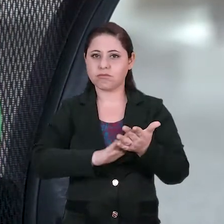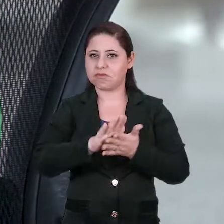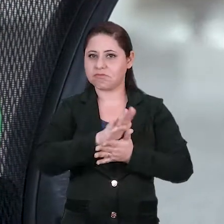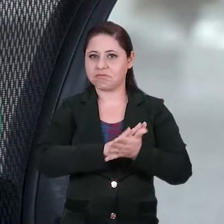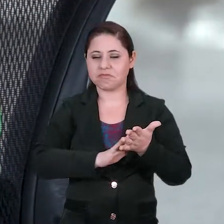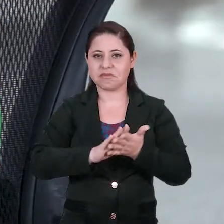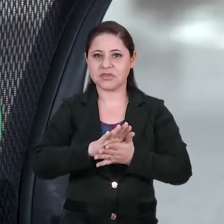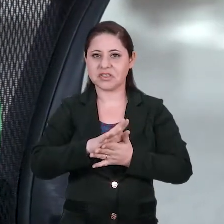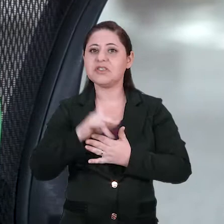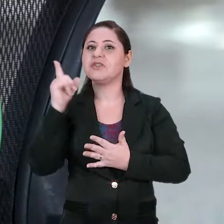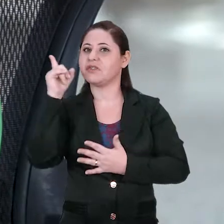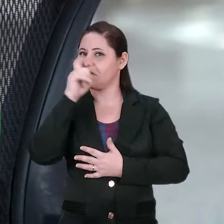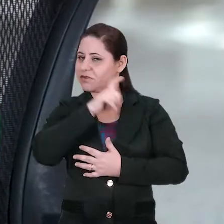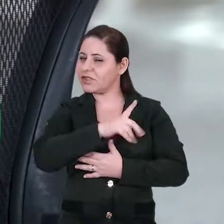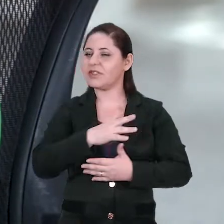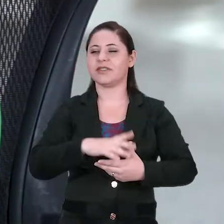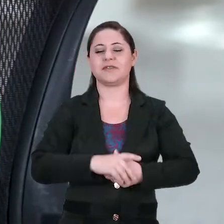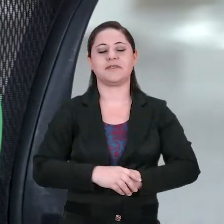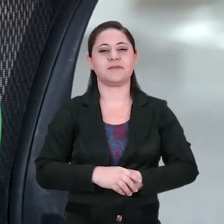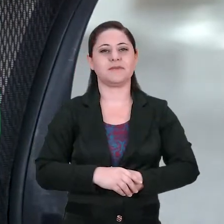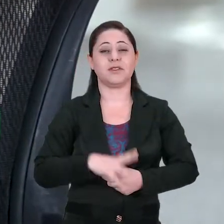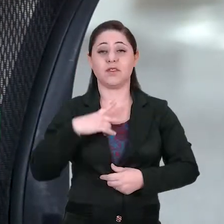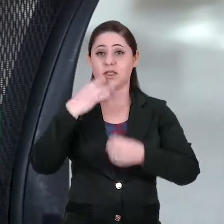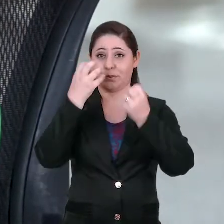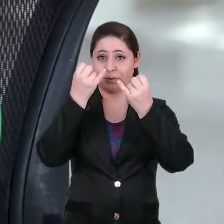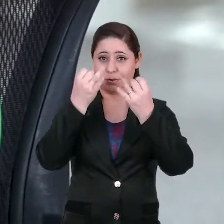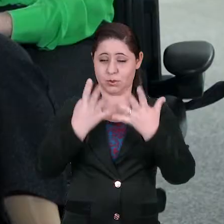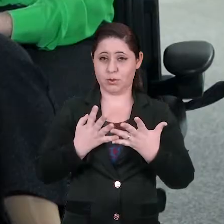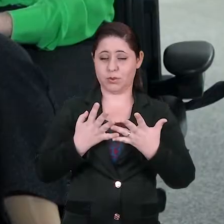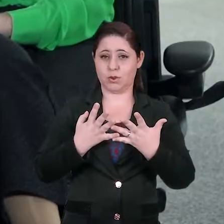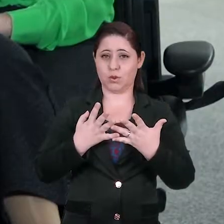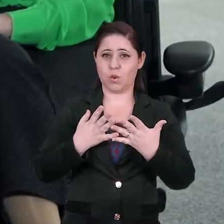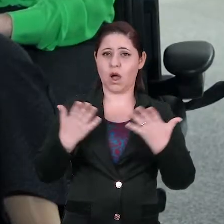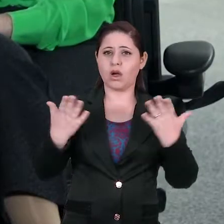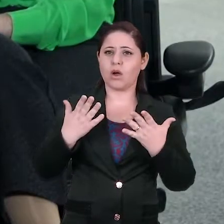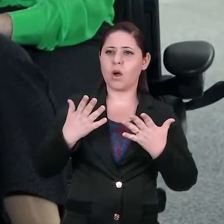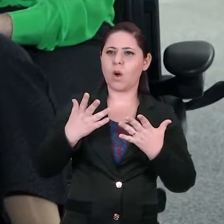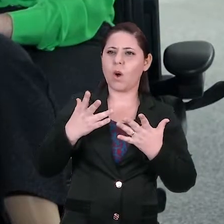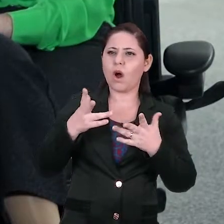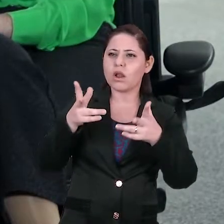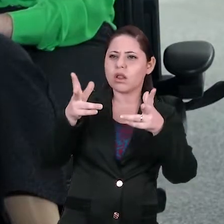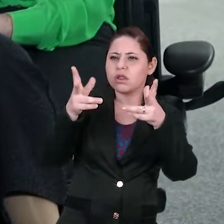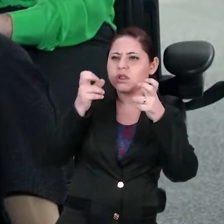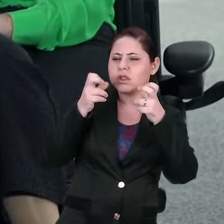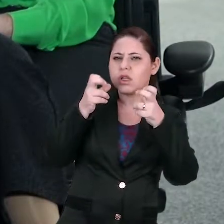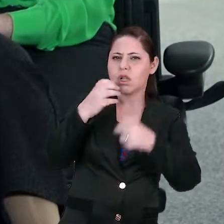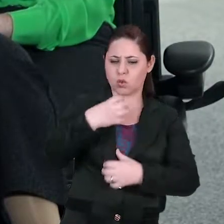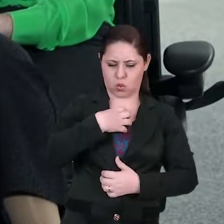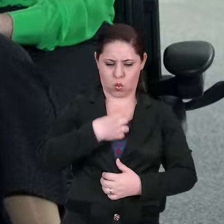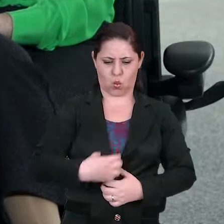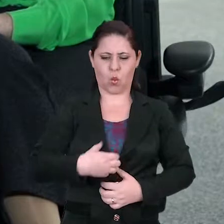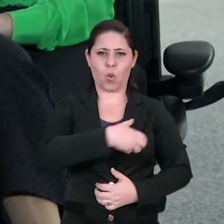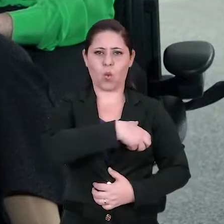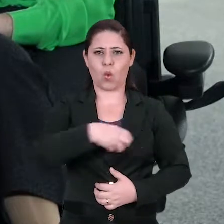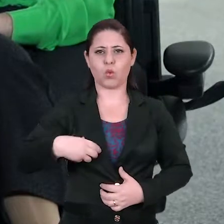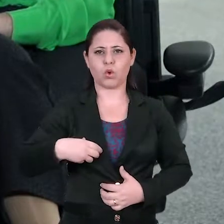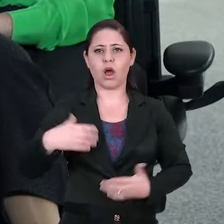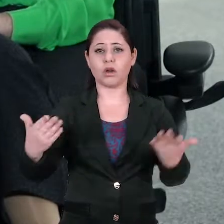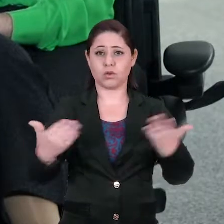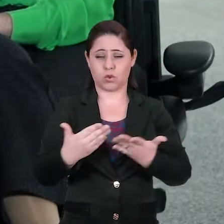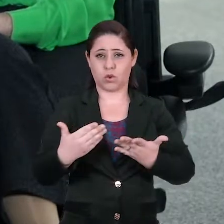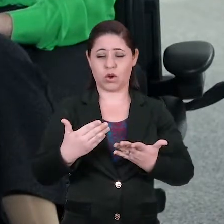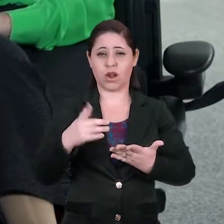falava a língua e olha que não é fácil às vezes. Mas, e você me contou que você está se interessando muito pela questão pela Croácia,